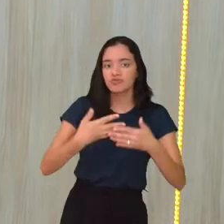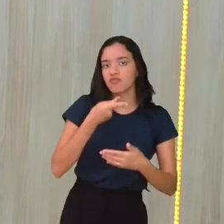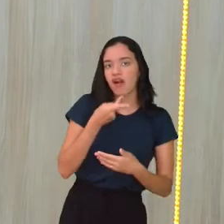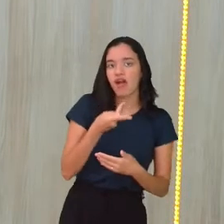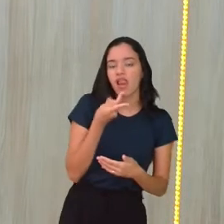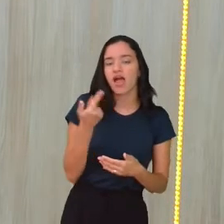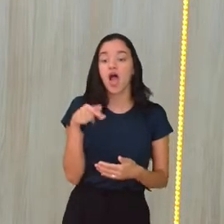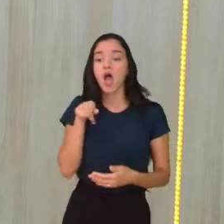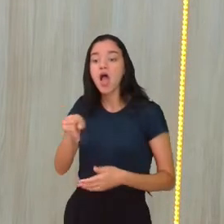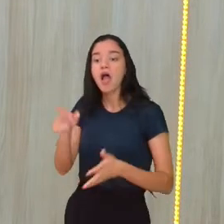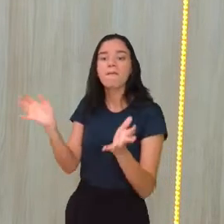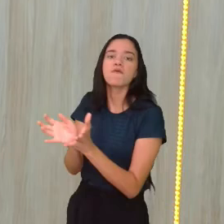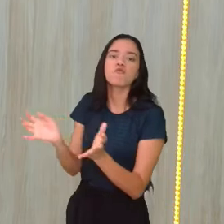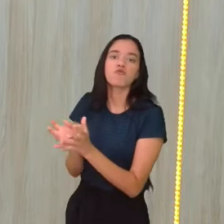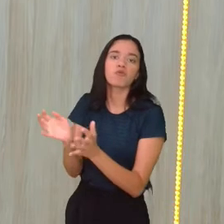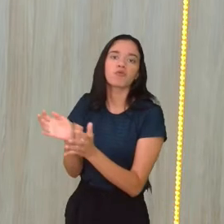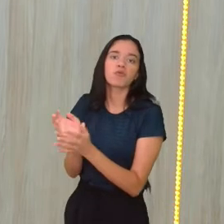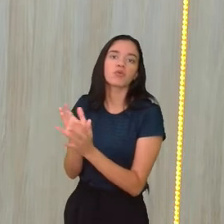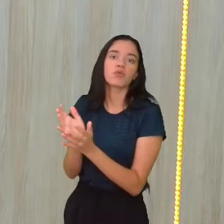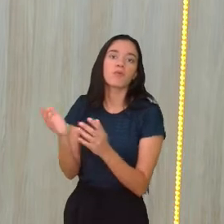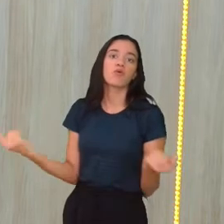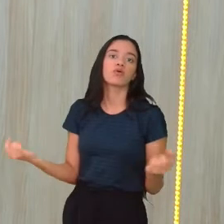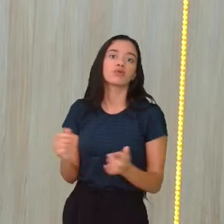meu adversário, de repente você está aí